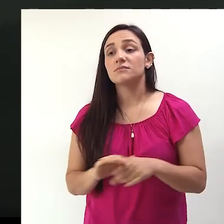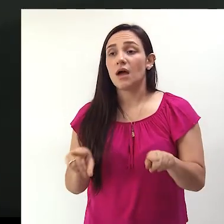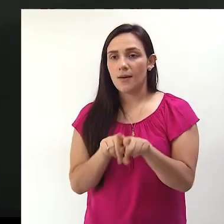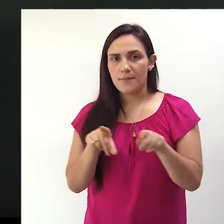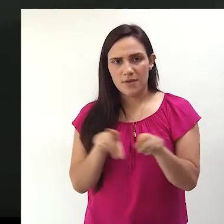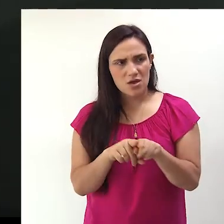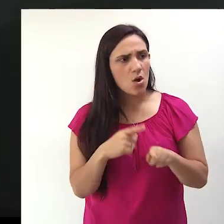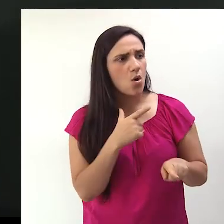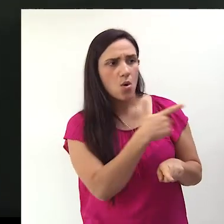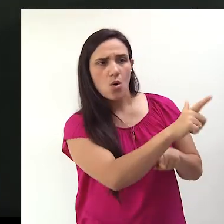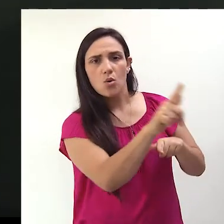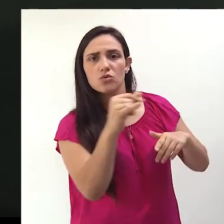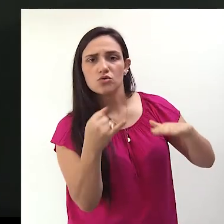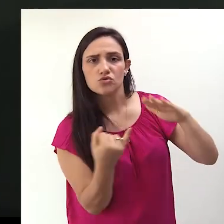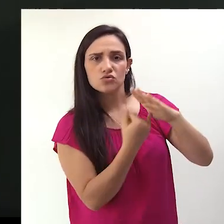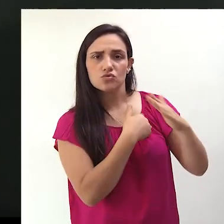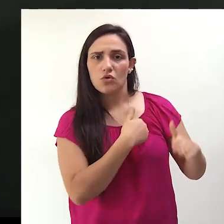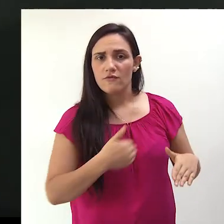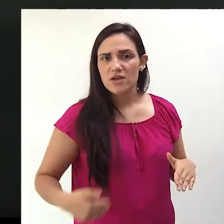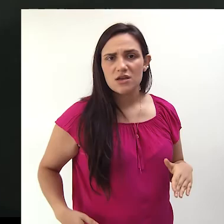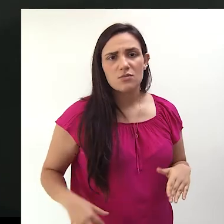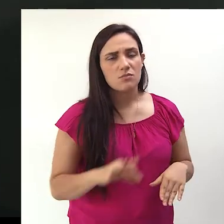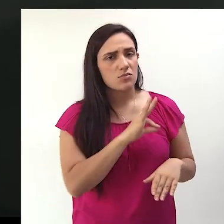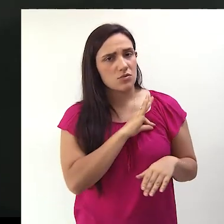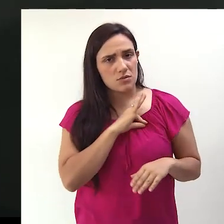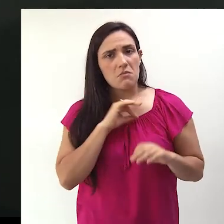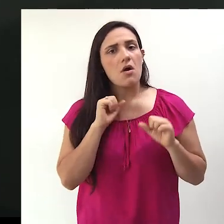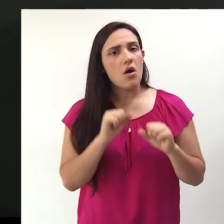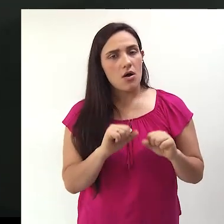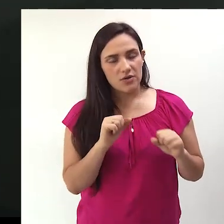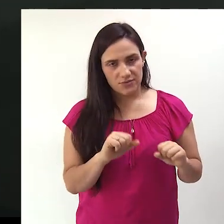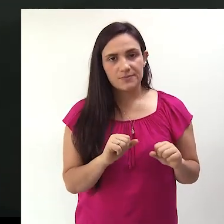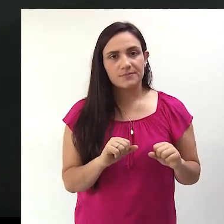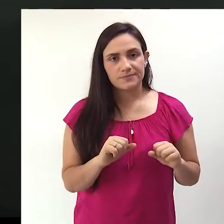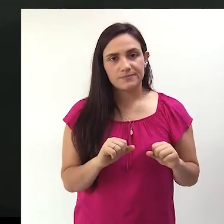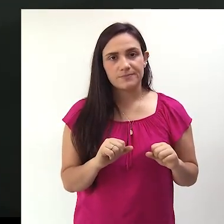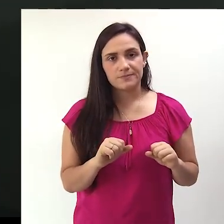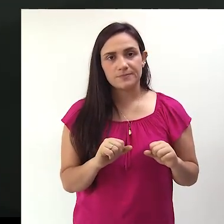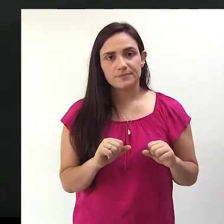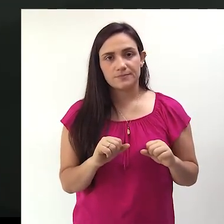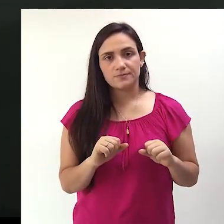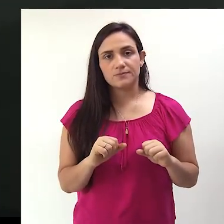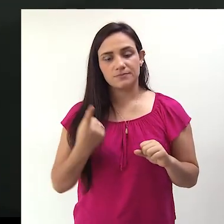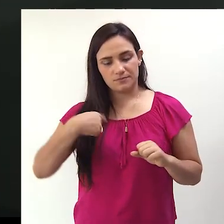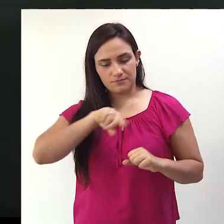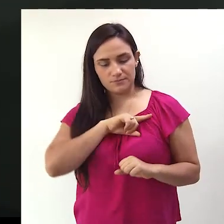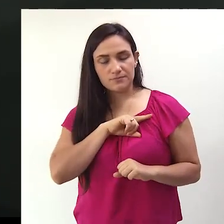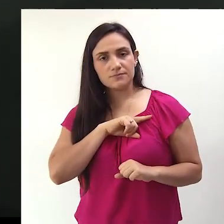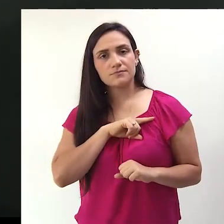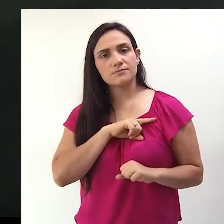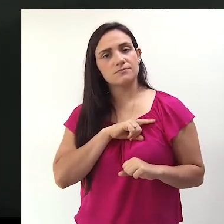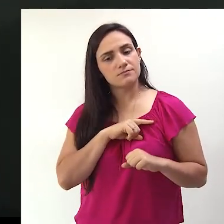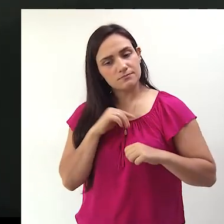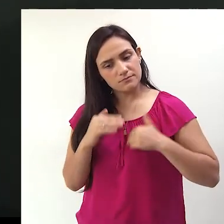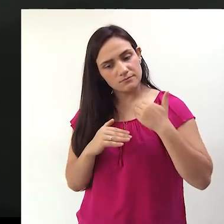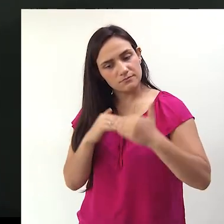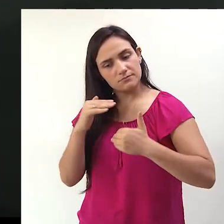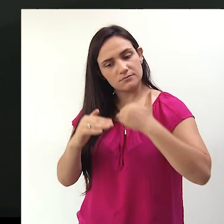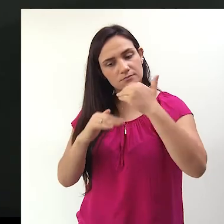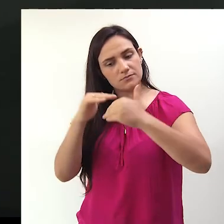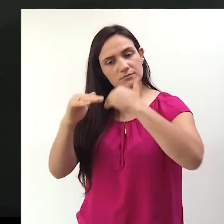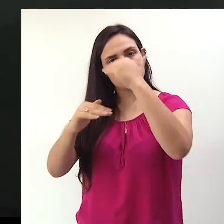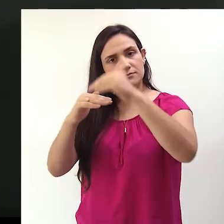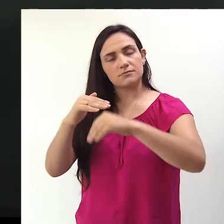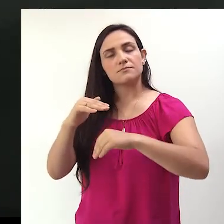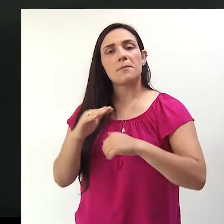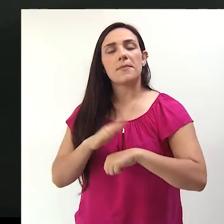órgãos das polícias, né, que a gente vai estreitando esses laços cada vez mais, e com as outras unidades